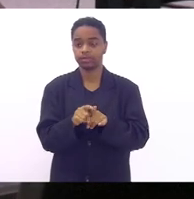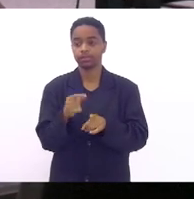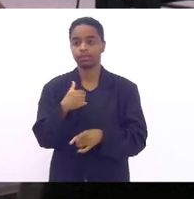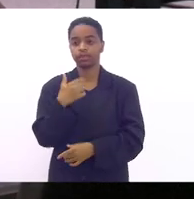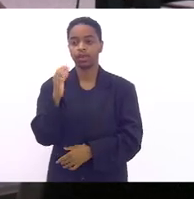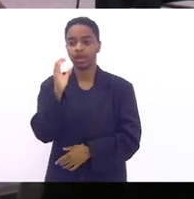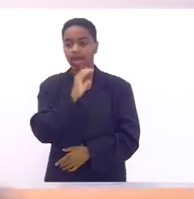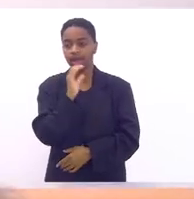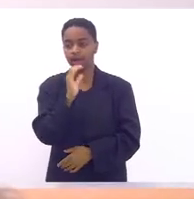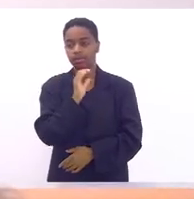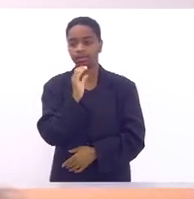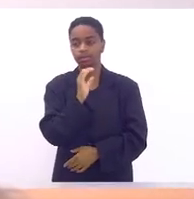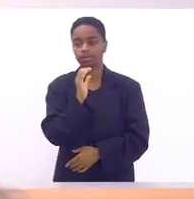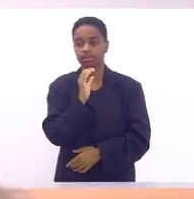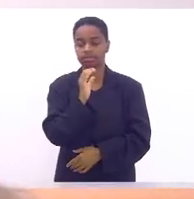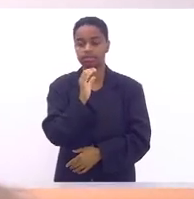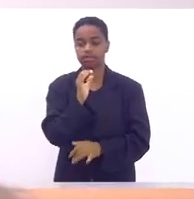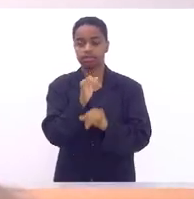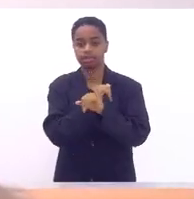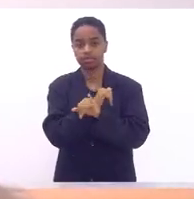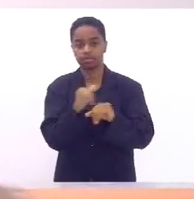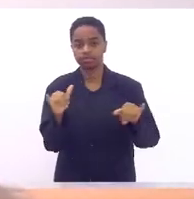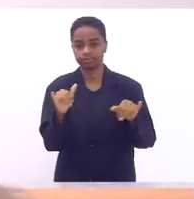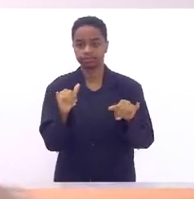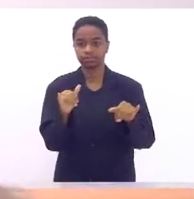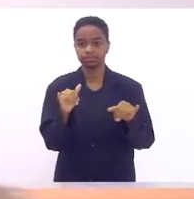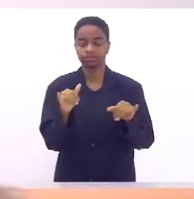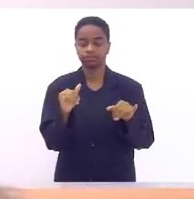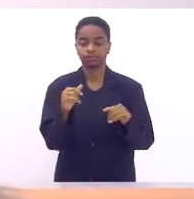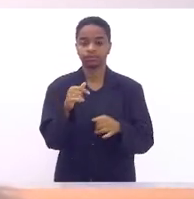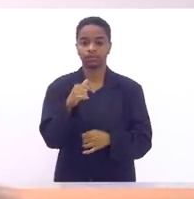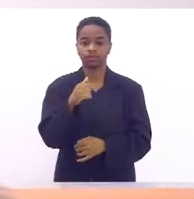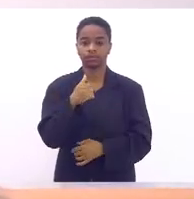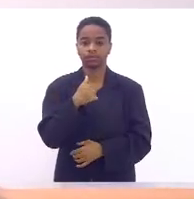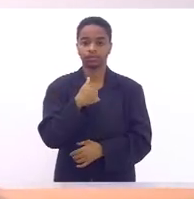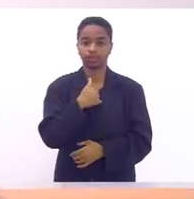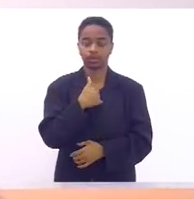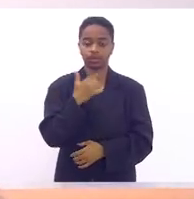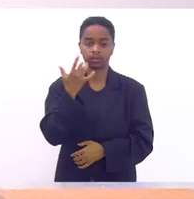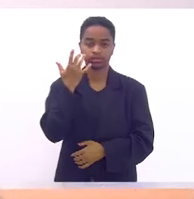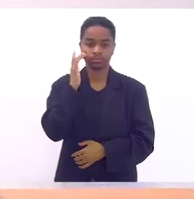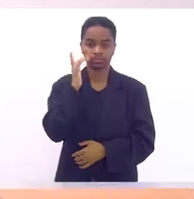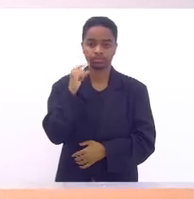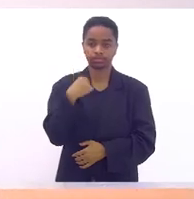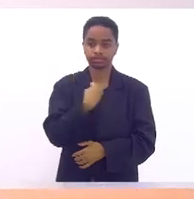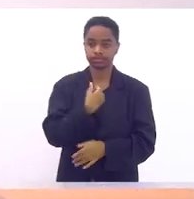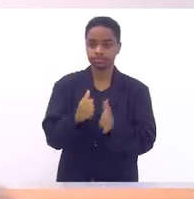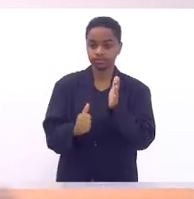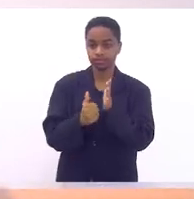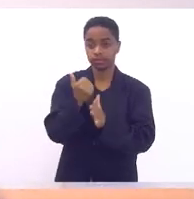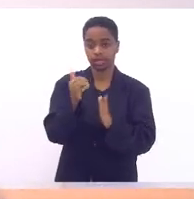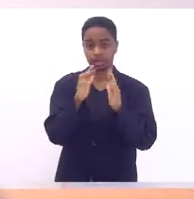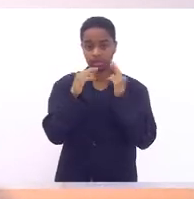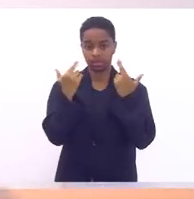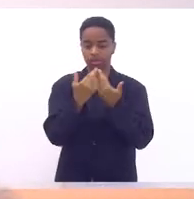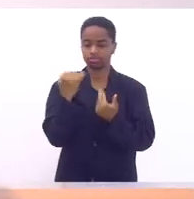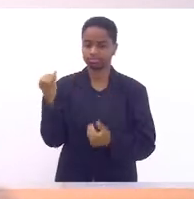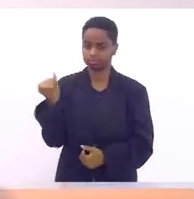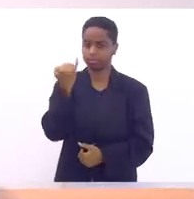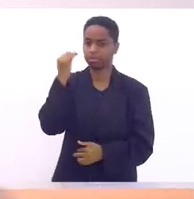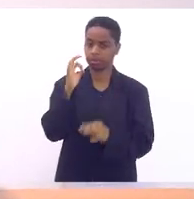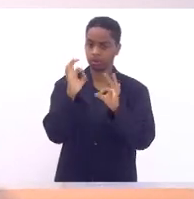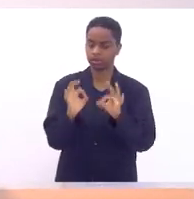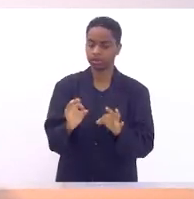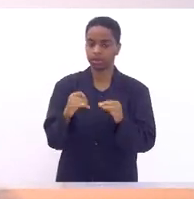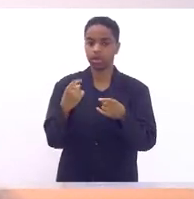Presidente Célia dizer assim que eu considero que essa a nossa primeira reunião aqui foi de extrema relevância